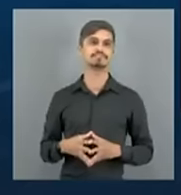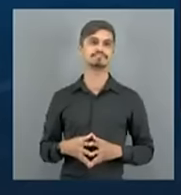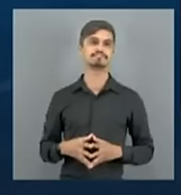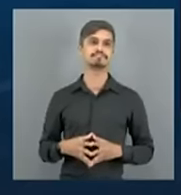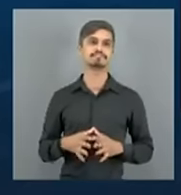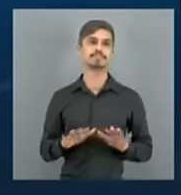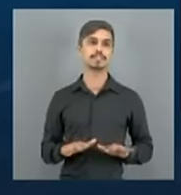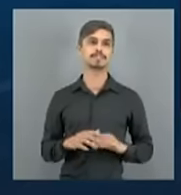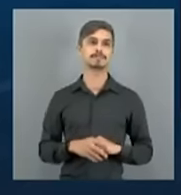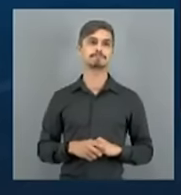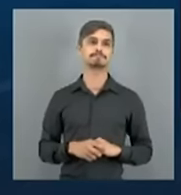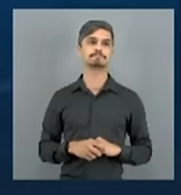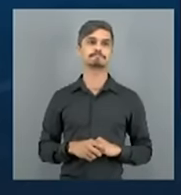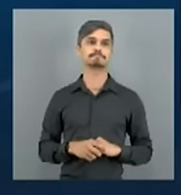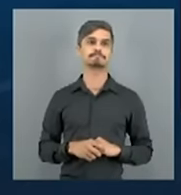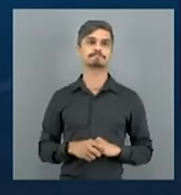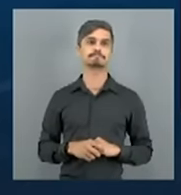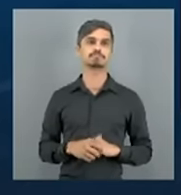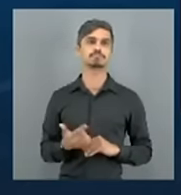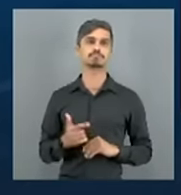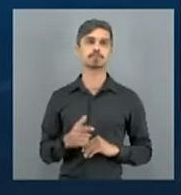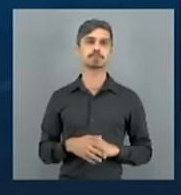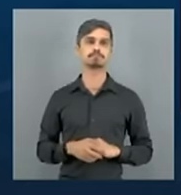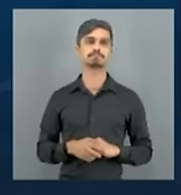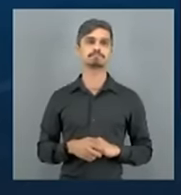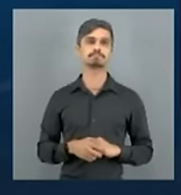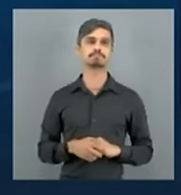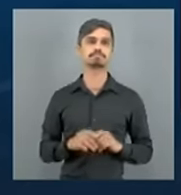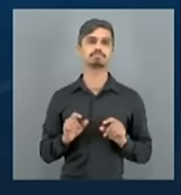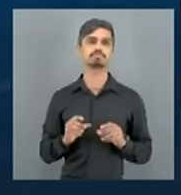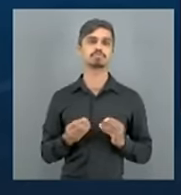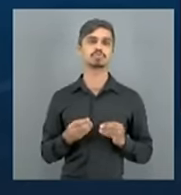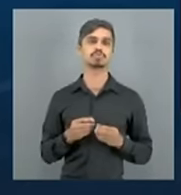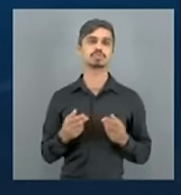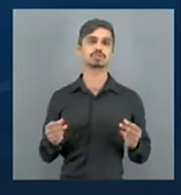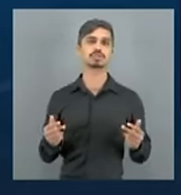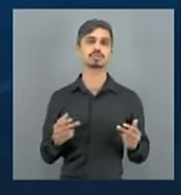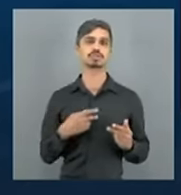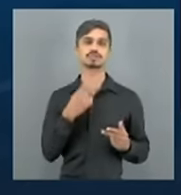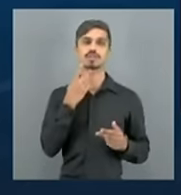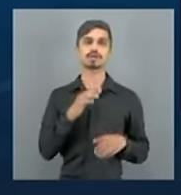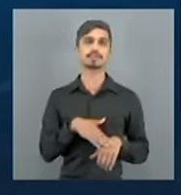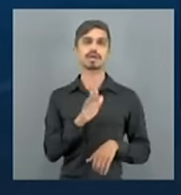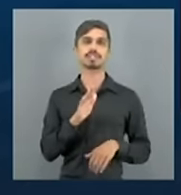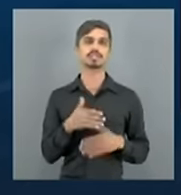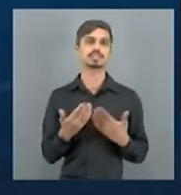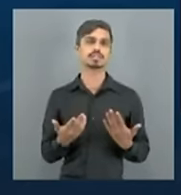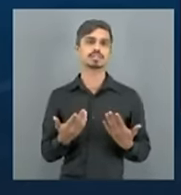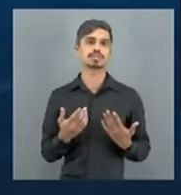é isso, cara. Não tem muito o que falar mais, né?